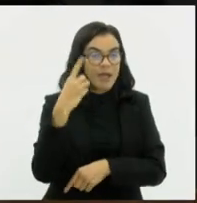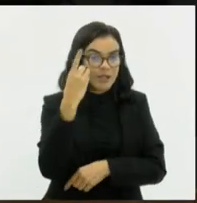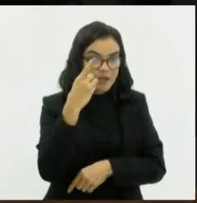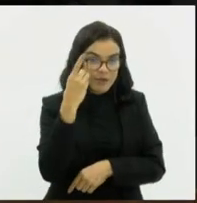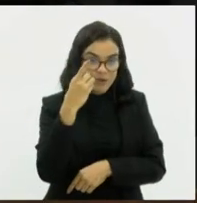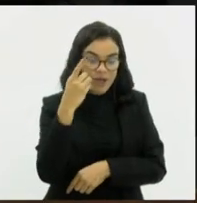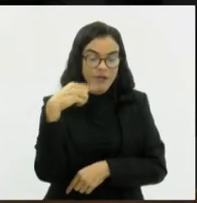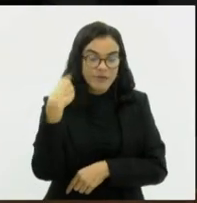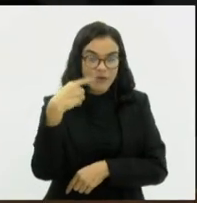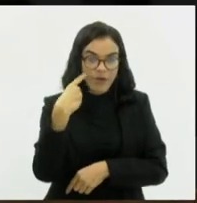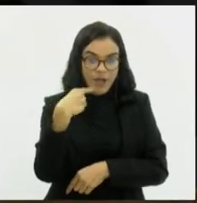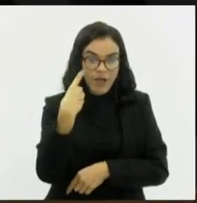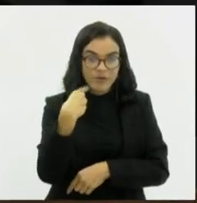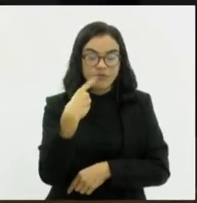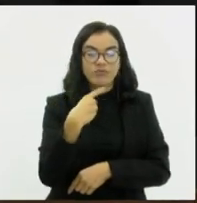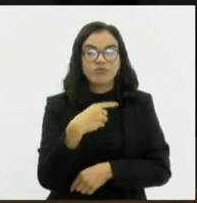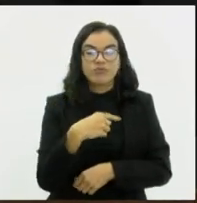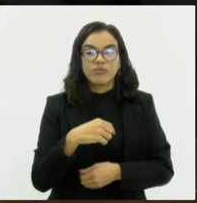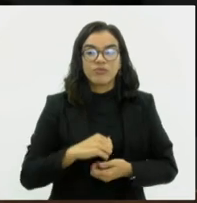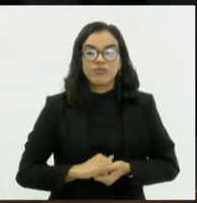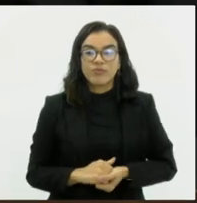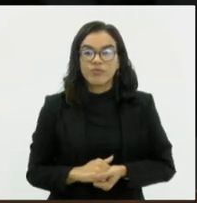lá. Muito obrigado. E